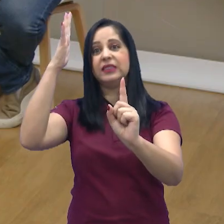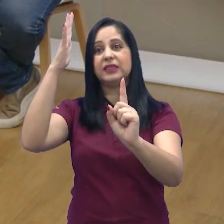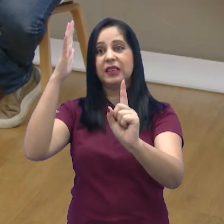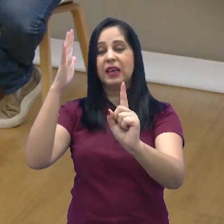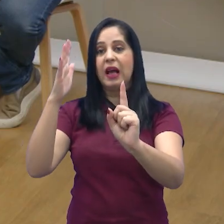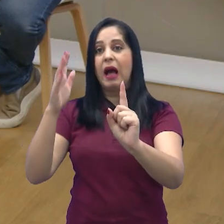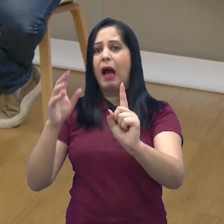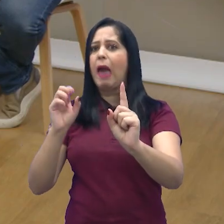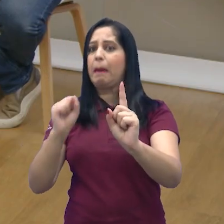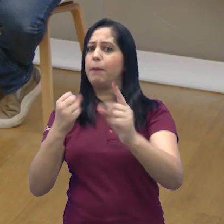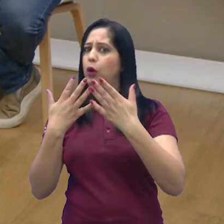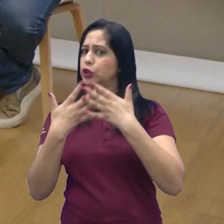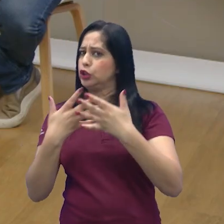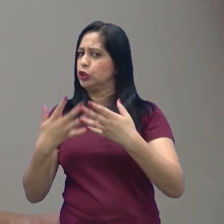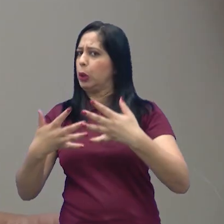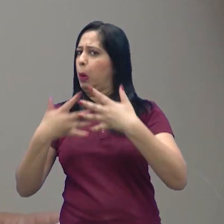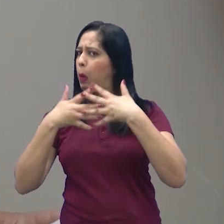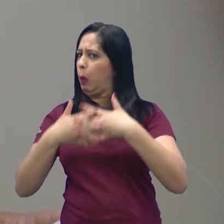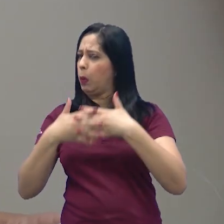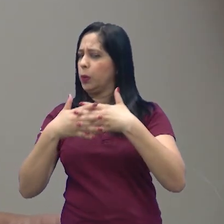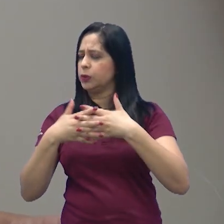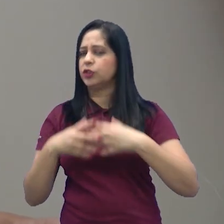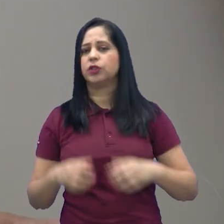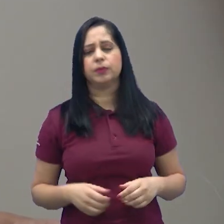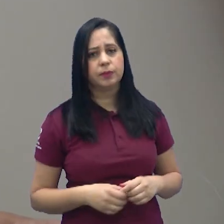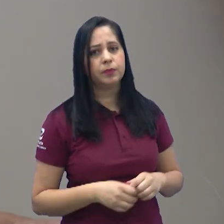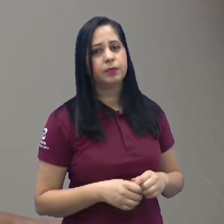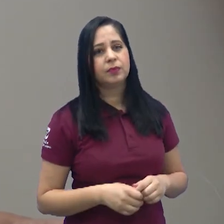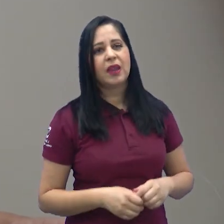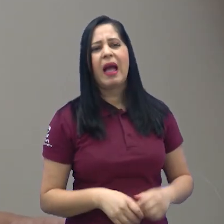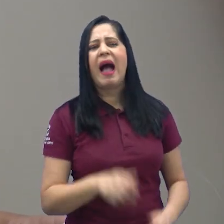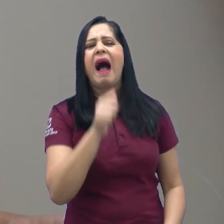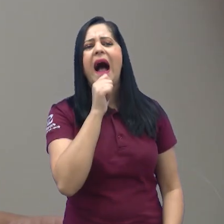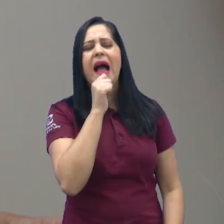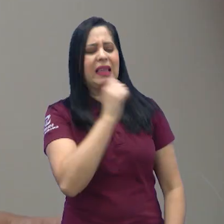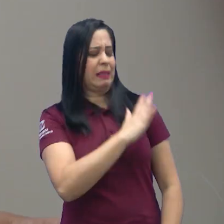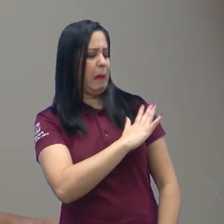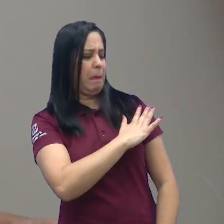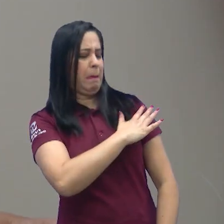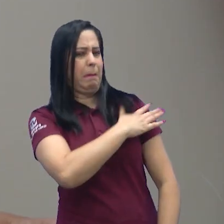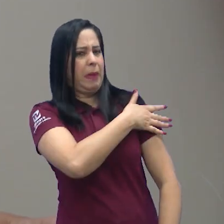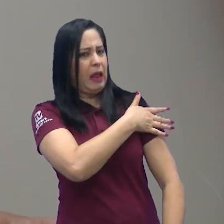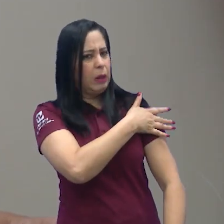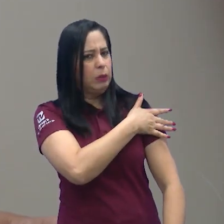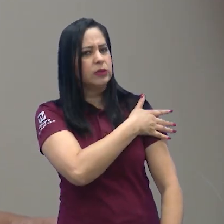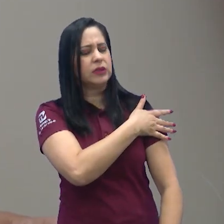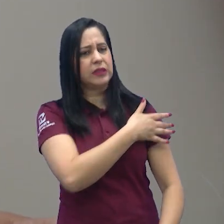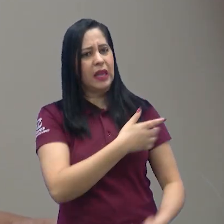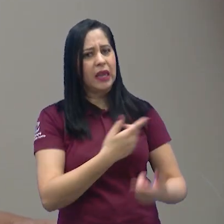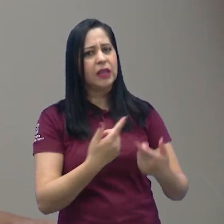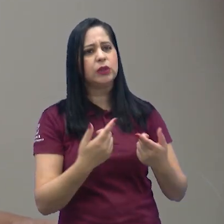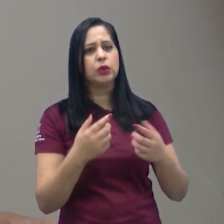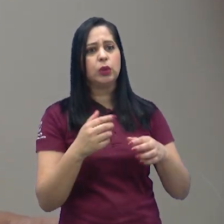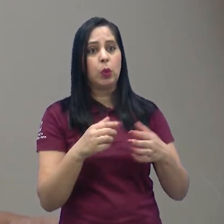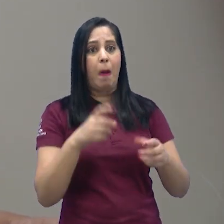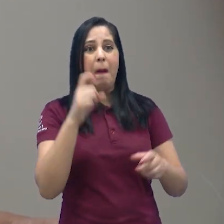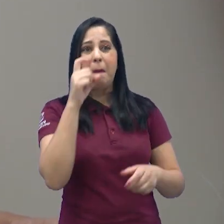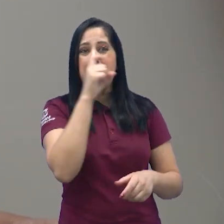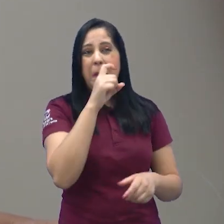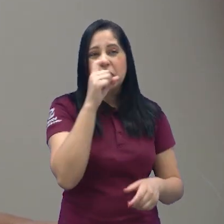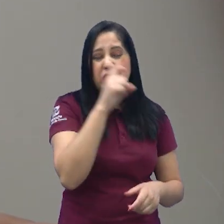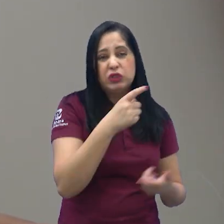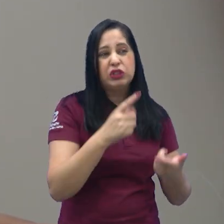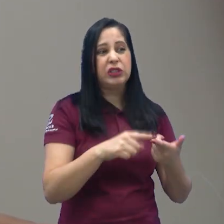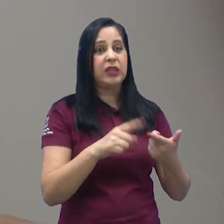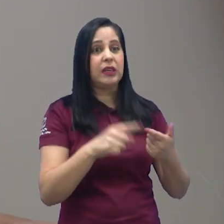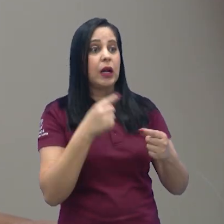Com bipolaridade. E ainda existem muitos preconceitos quando a gente fala em esquizofrenias, muitos mitos, algumas dúvidas